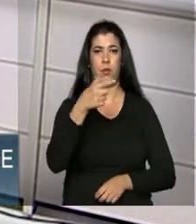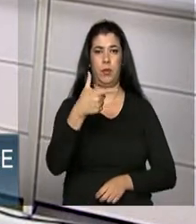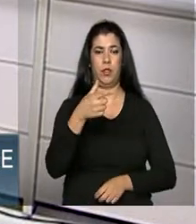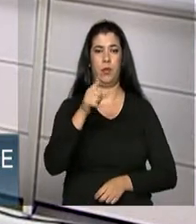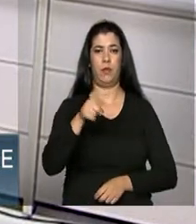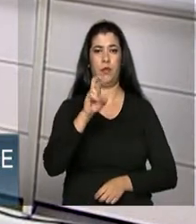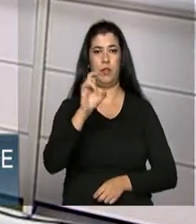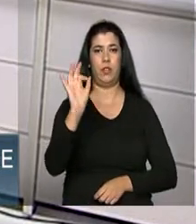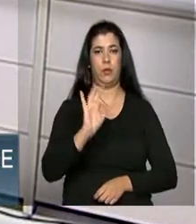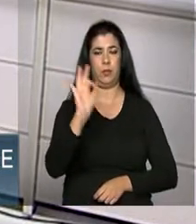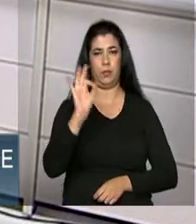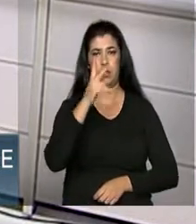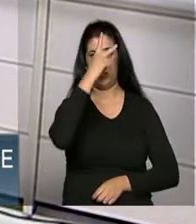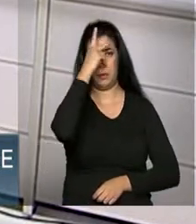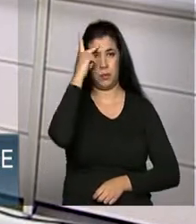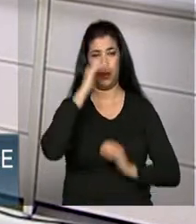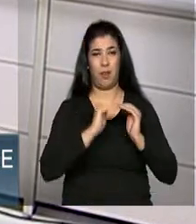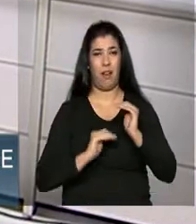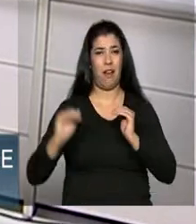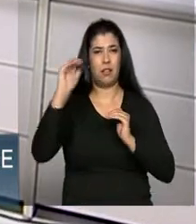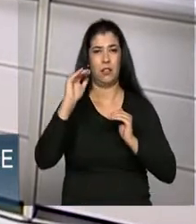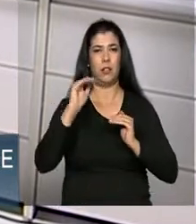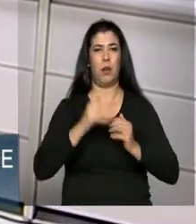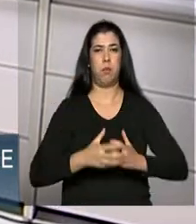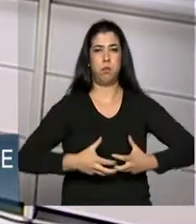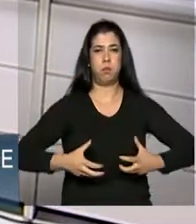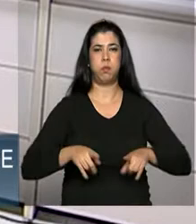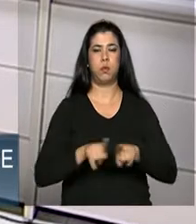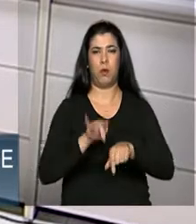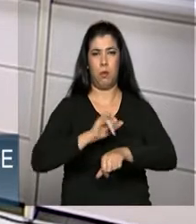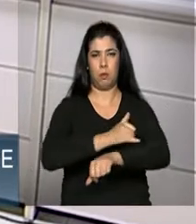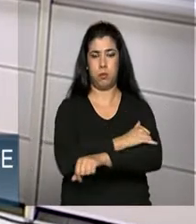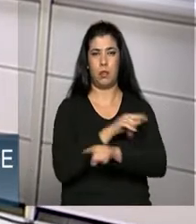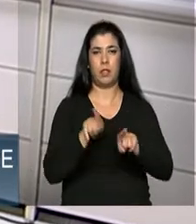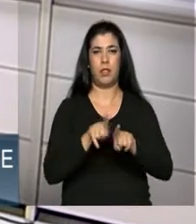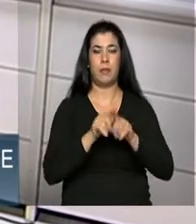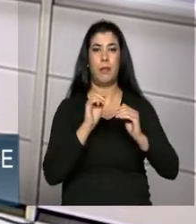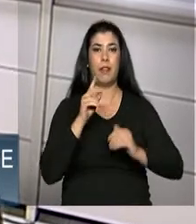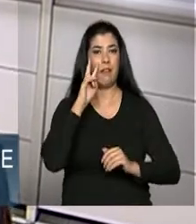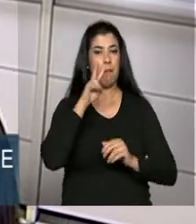52,5% dos brasileiros acima do peso, a gente tem um aumento na prática de